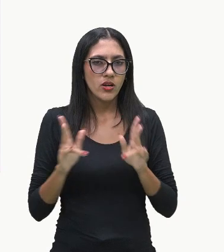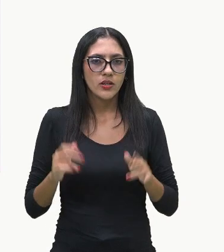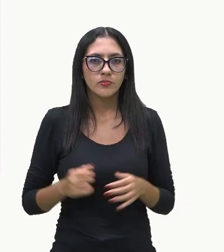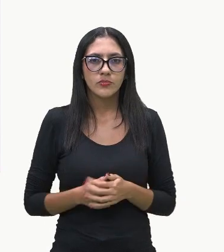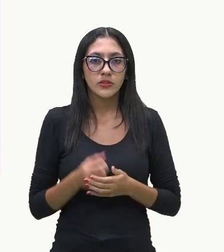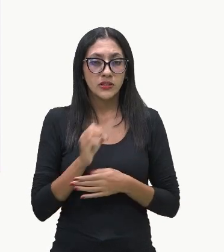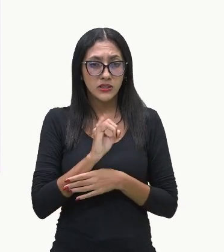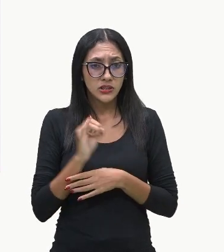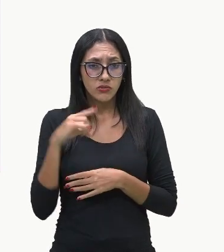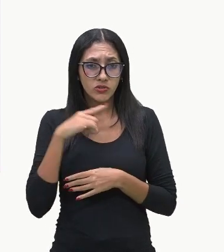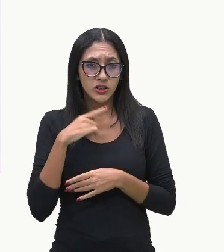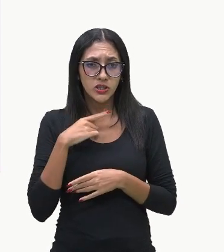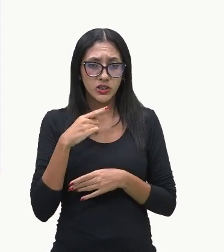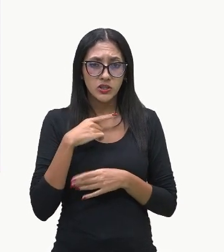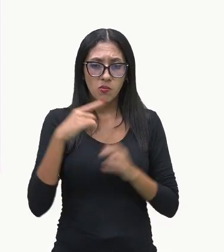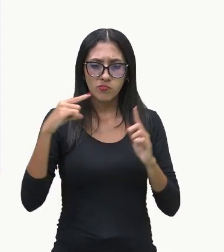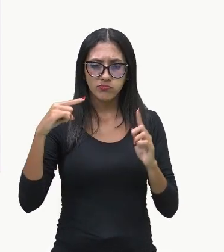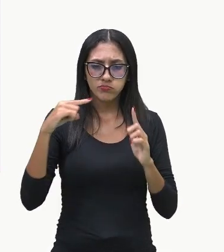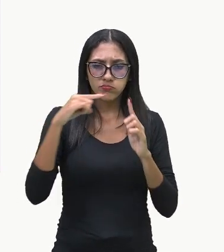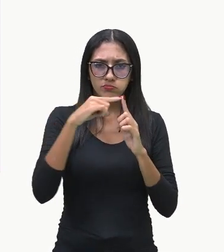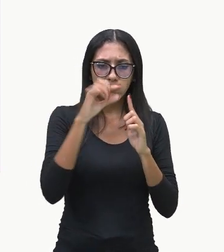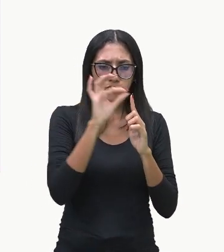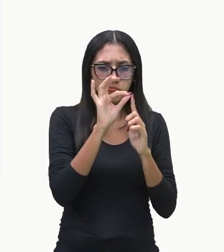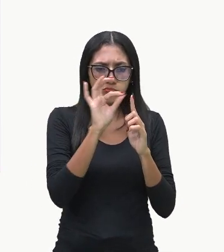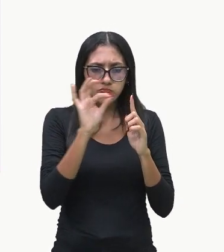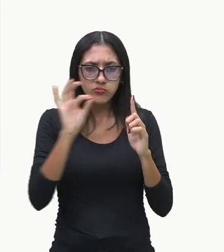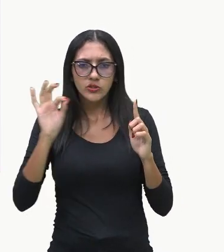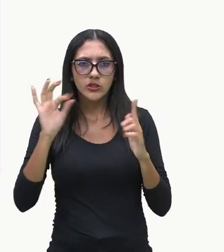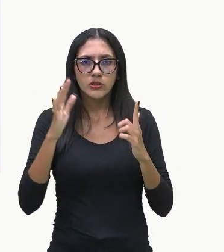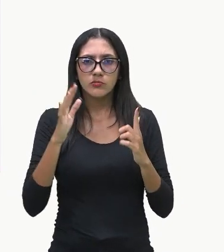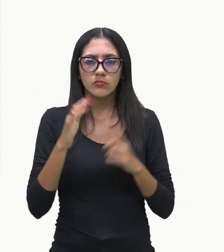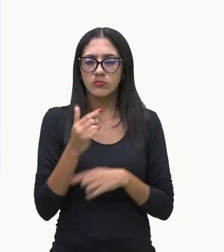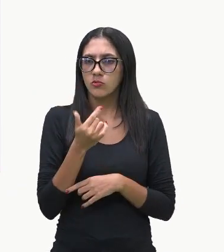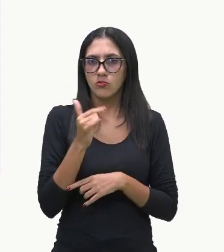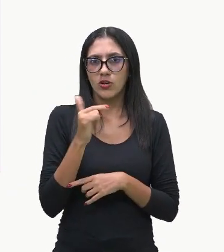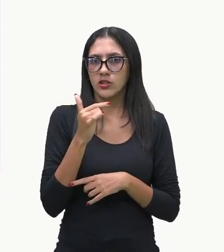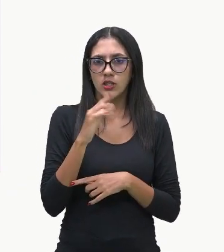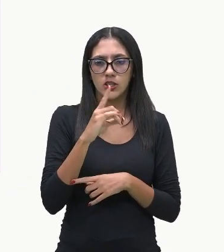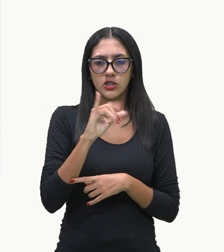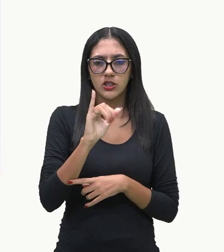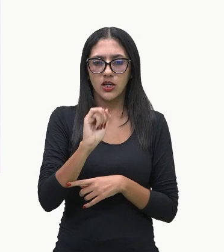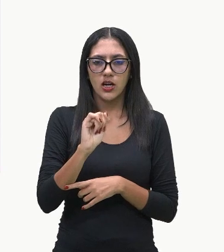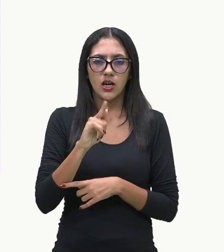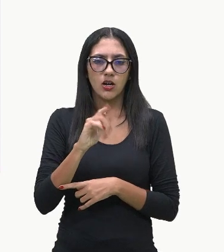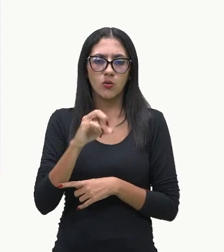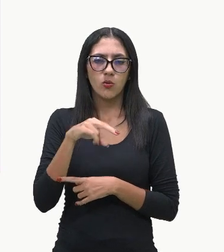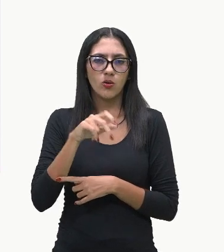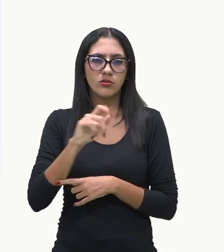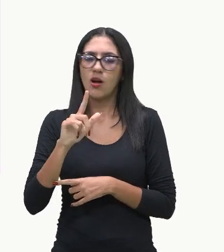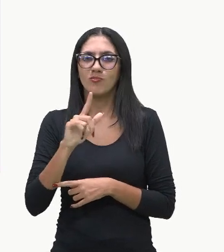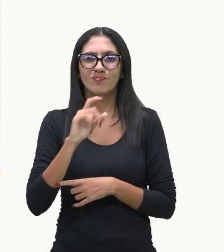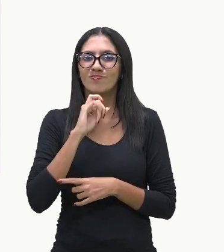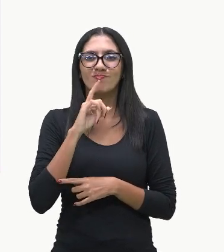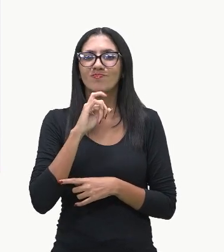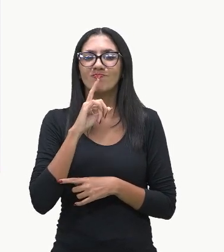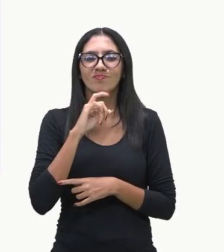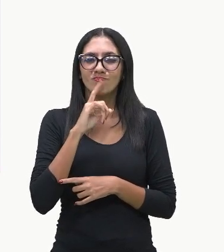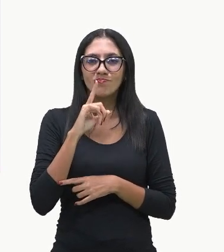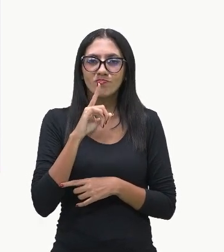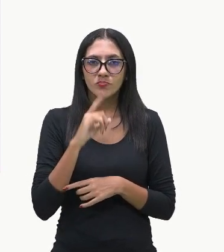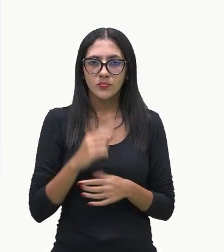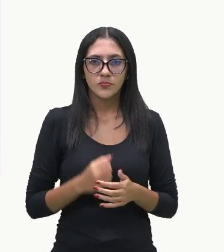alguma coisa aqui, ligando a este vértice, não vai ser diagonal, vai ser o lado. A diagonal, ela não